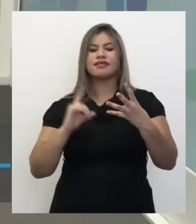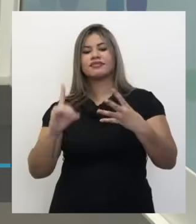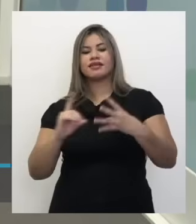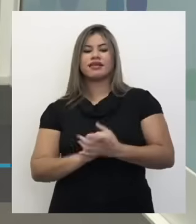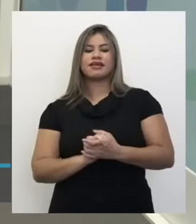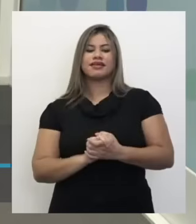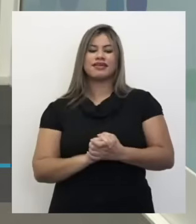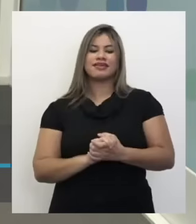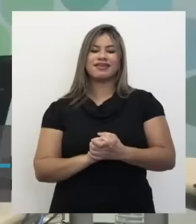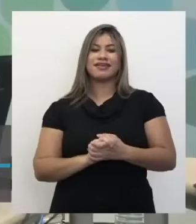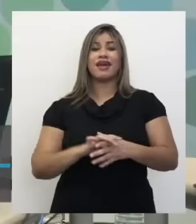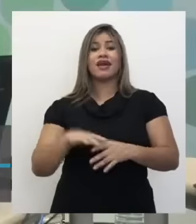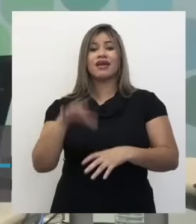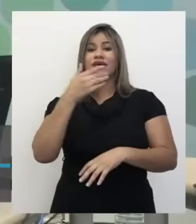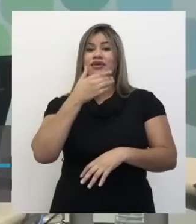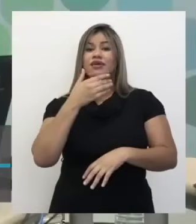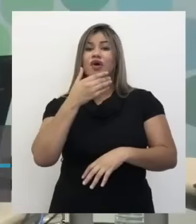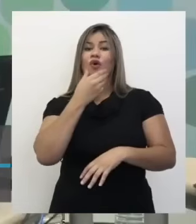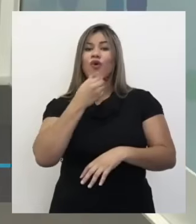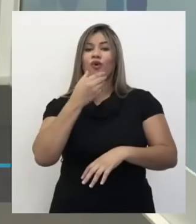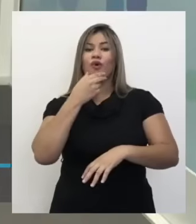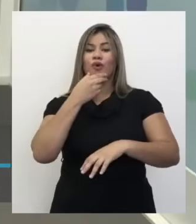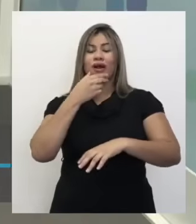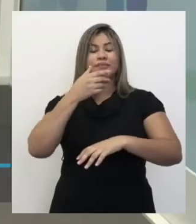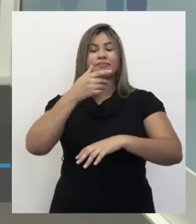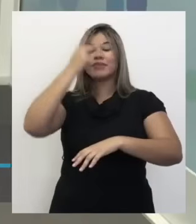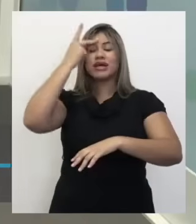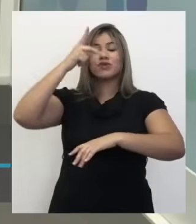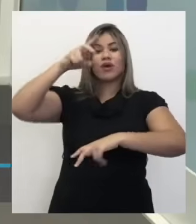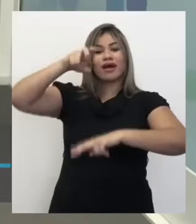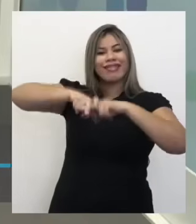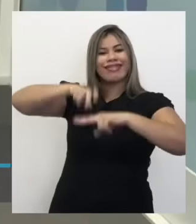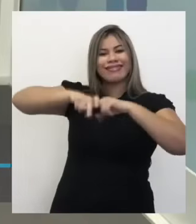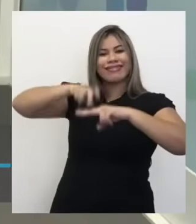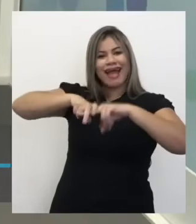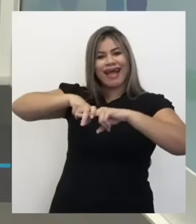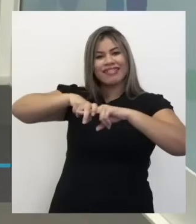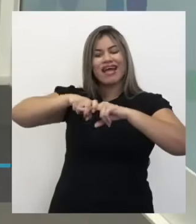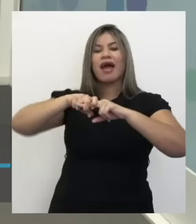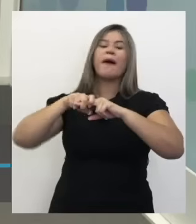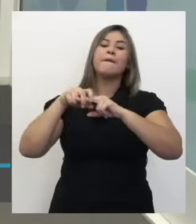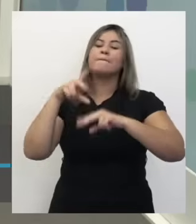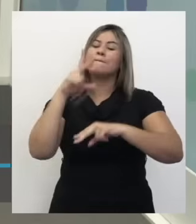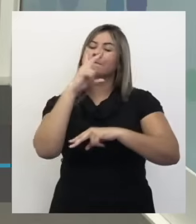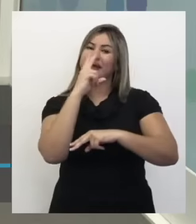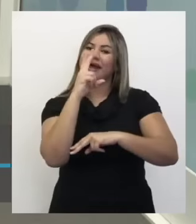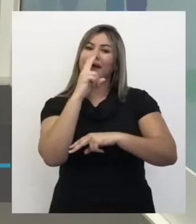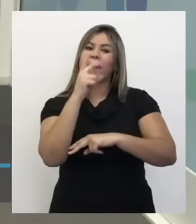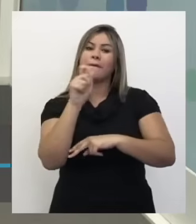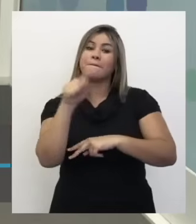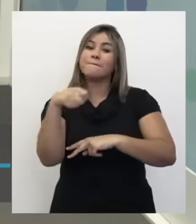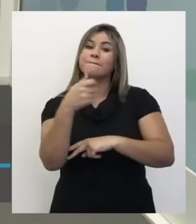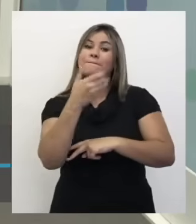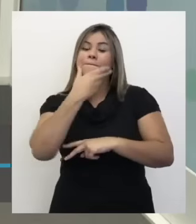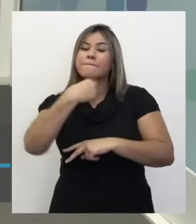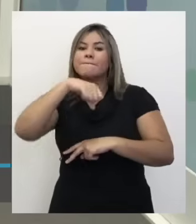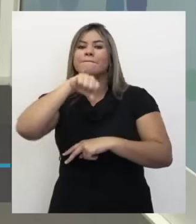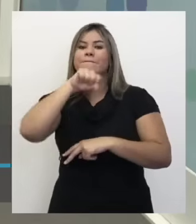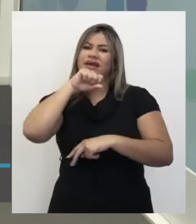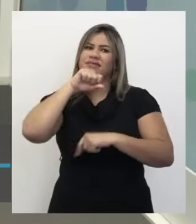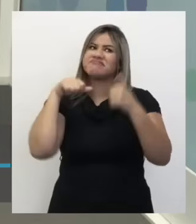parece um pai. Aquilo. É aquele ou aquela. Mas é a mãe.